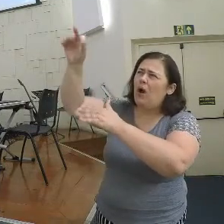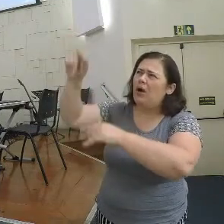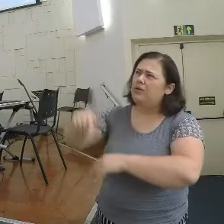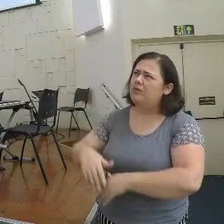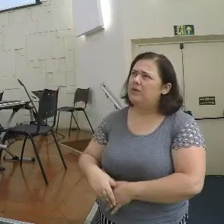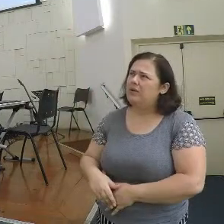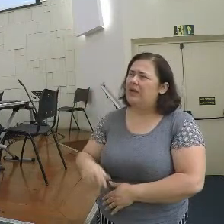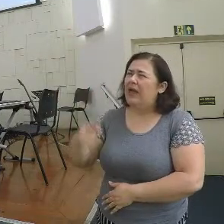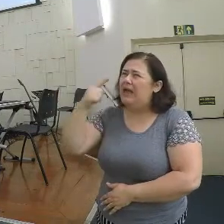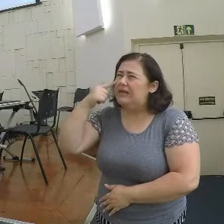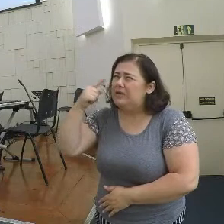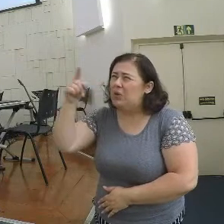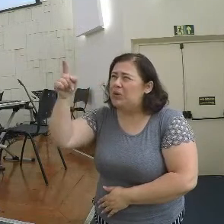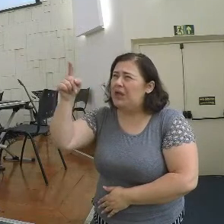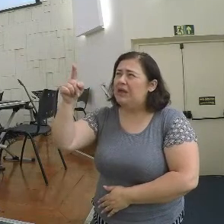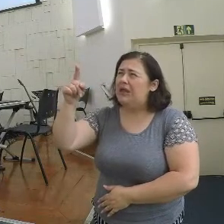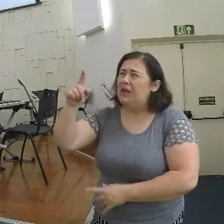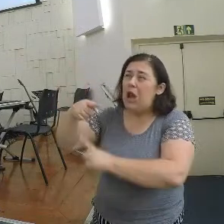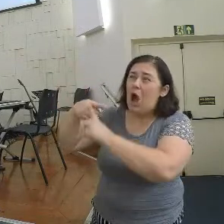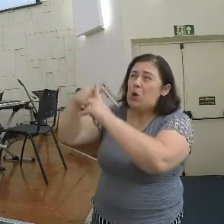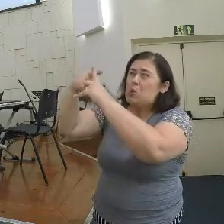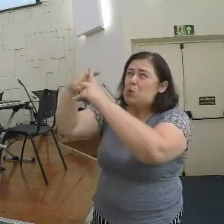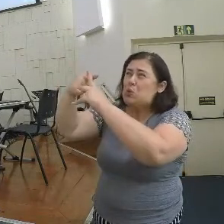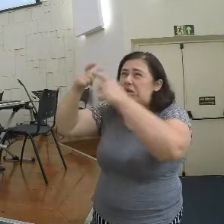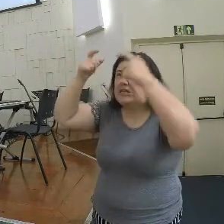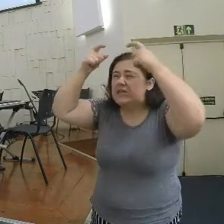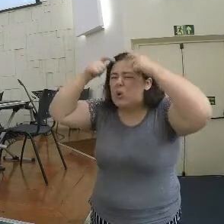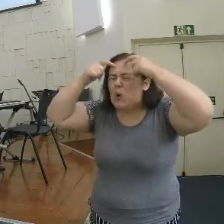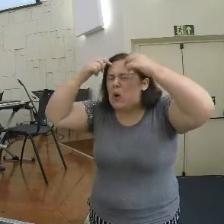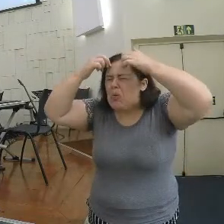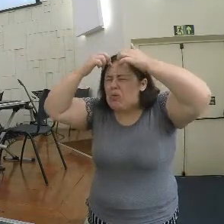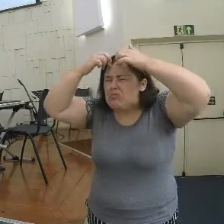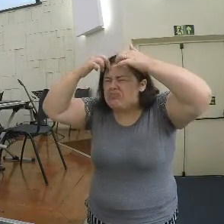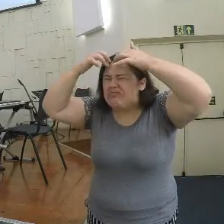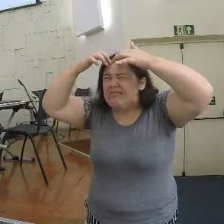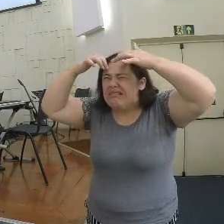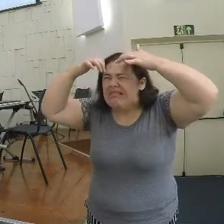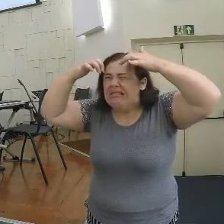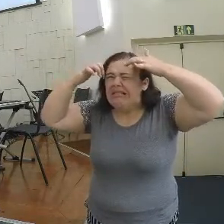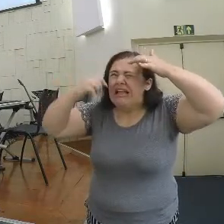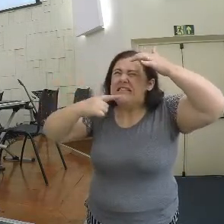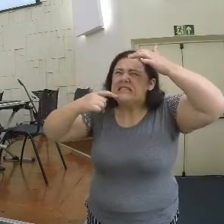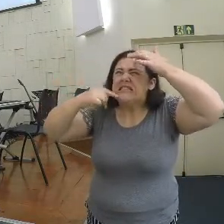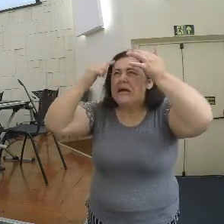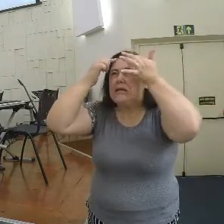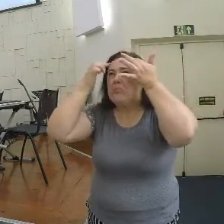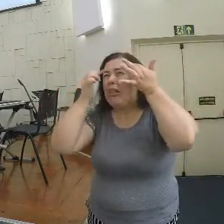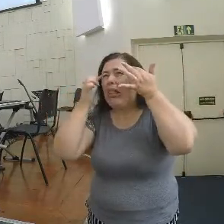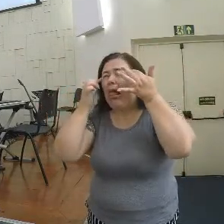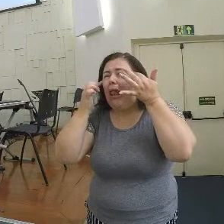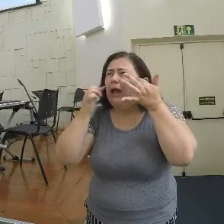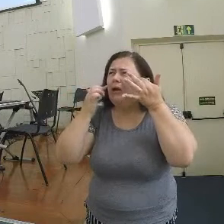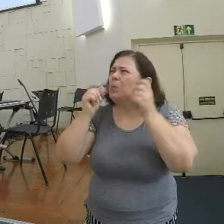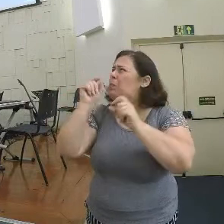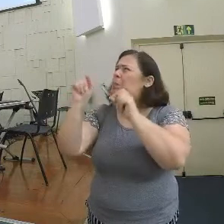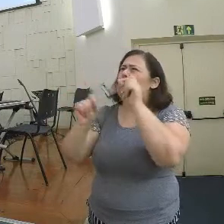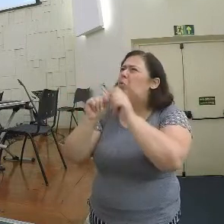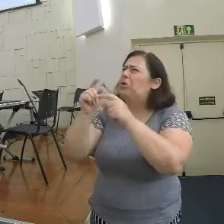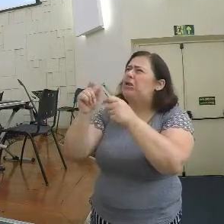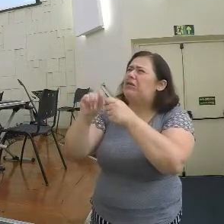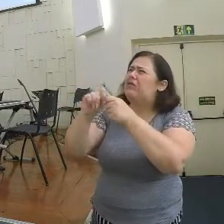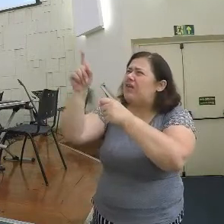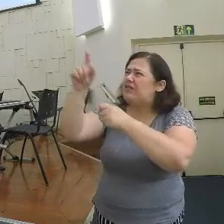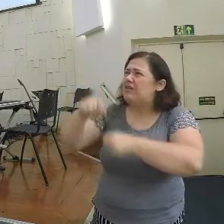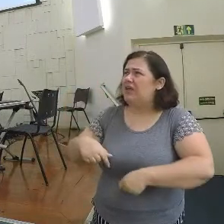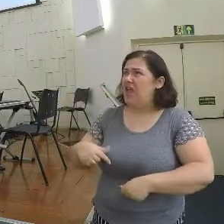a fronte, o sangue a misturar-se com o suor. Que fazes aí, Senhor, neste lugar que é